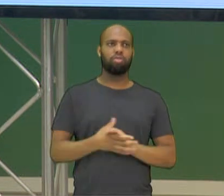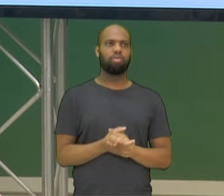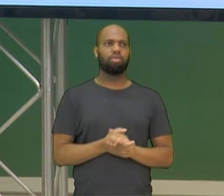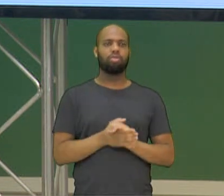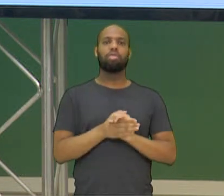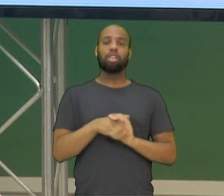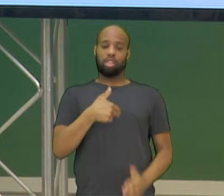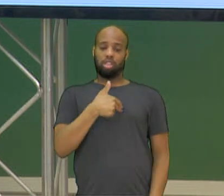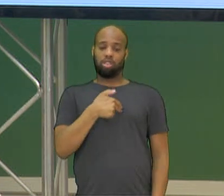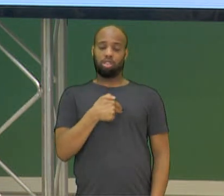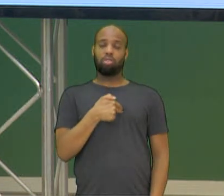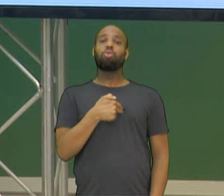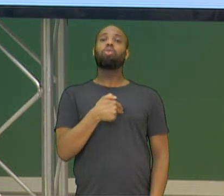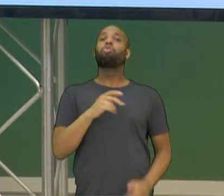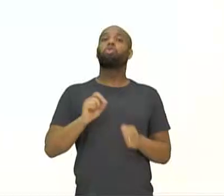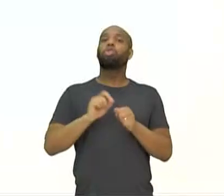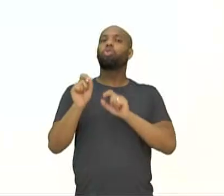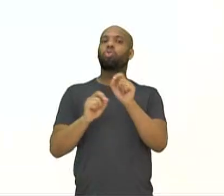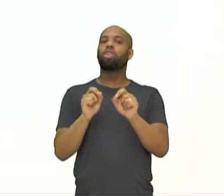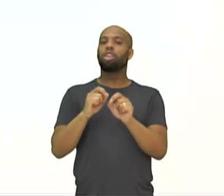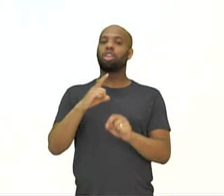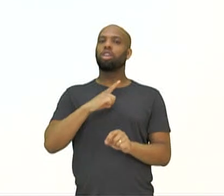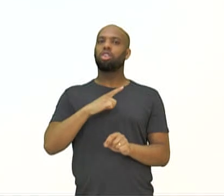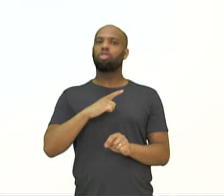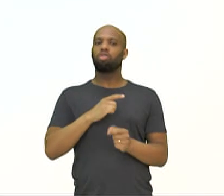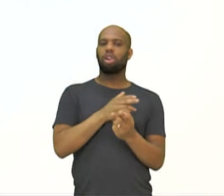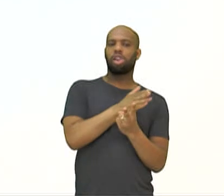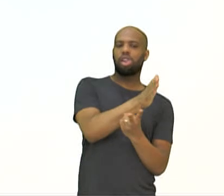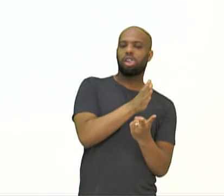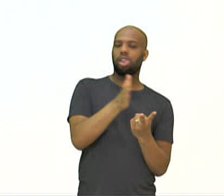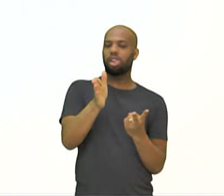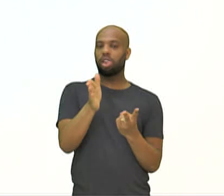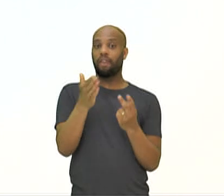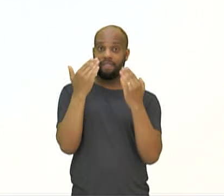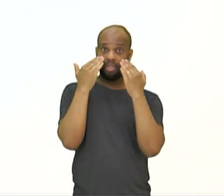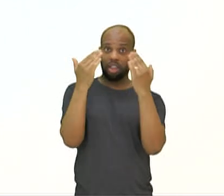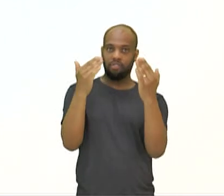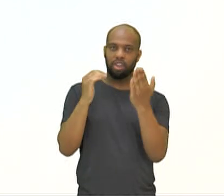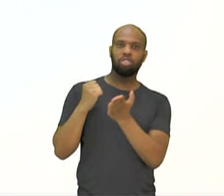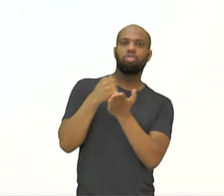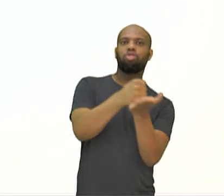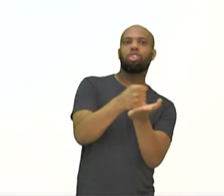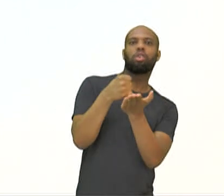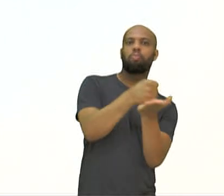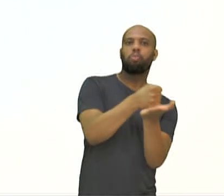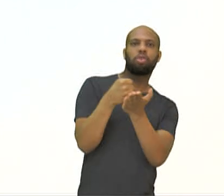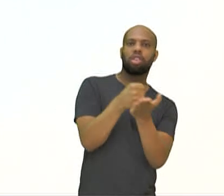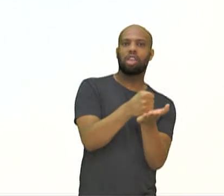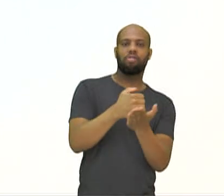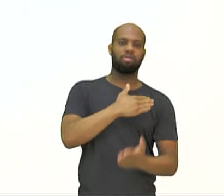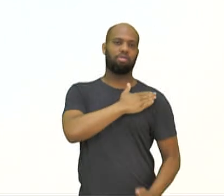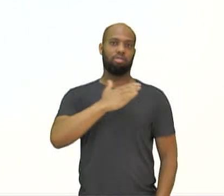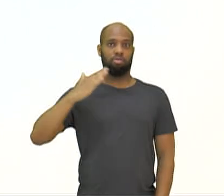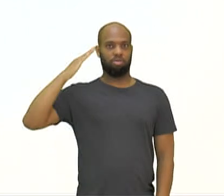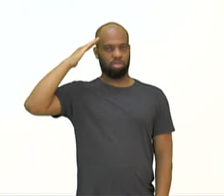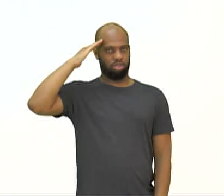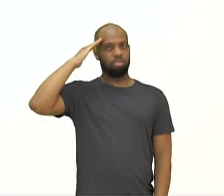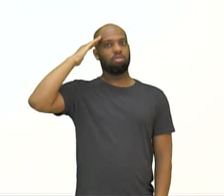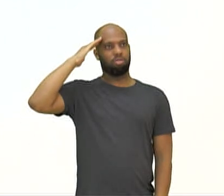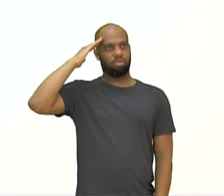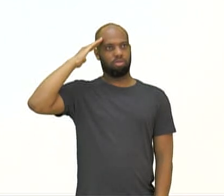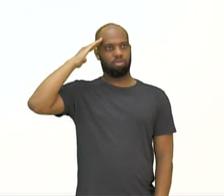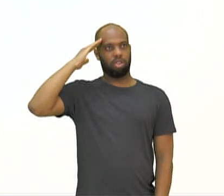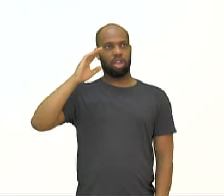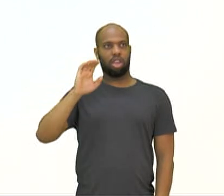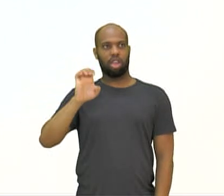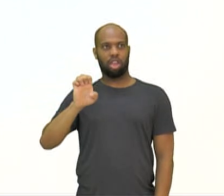Getúlio Vargas, porém, ele fazia jogo duplo, né? Em público, ele apoiava a candidatura do general Eurico Gaspar Dutra.